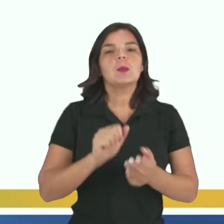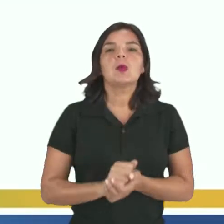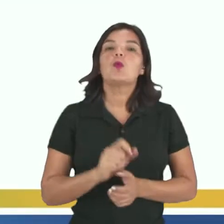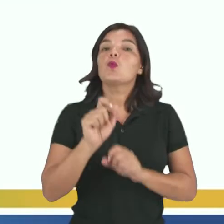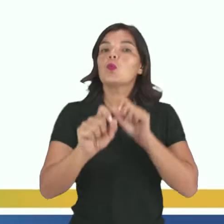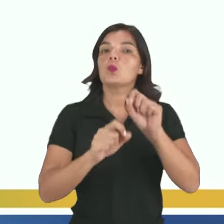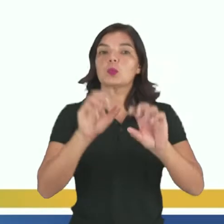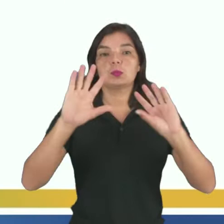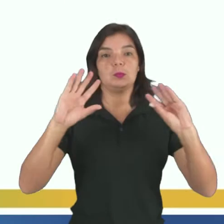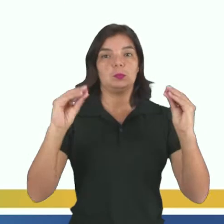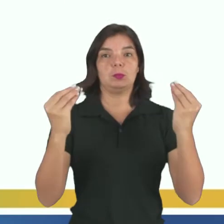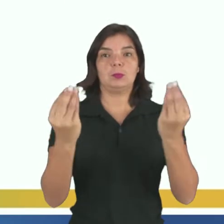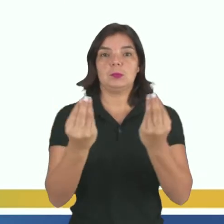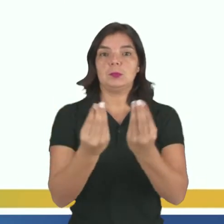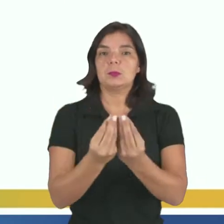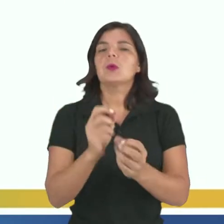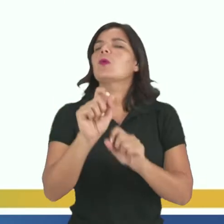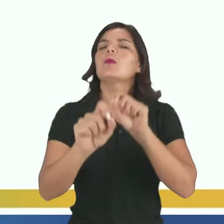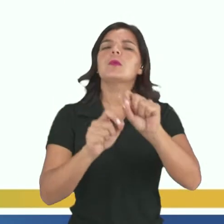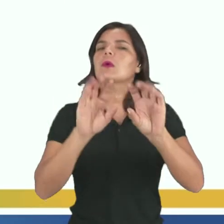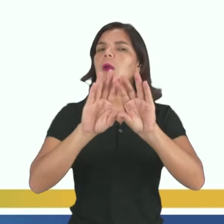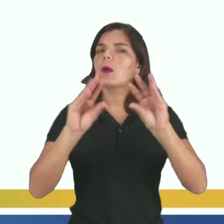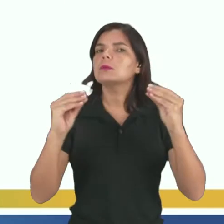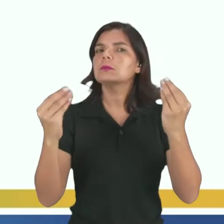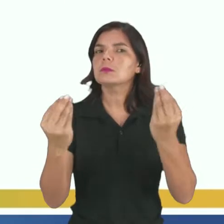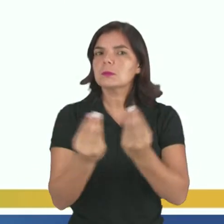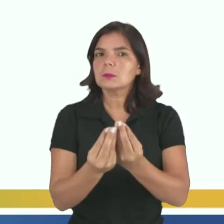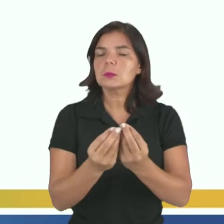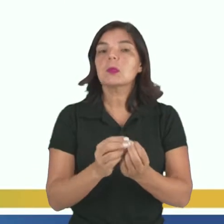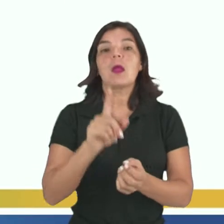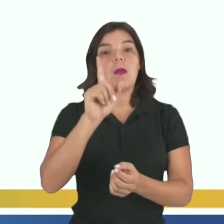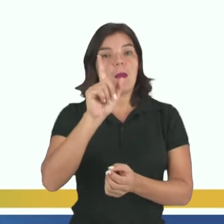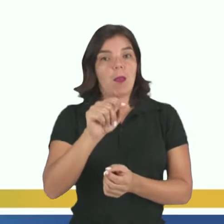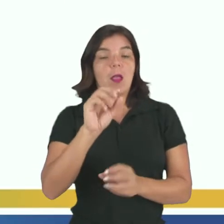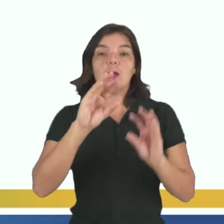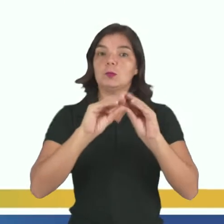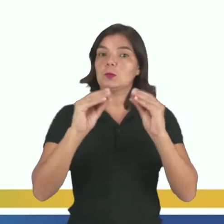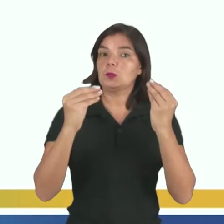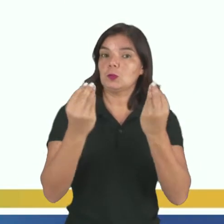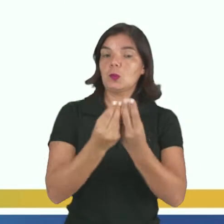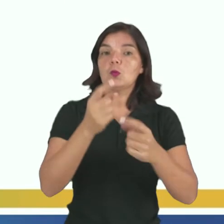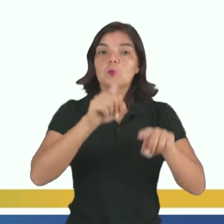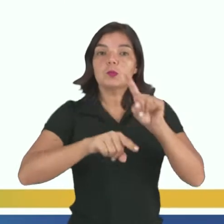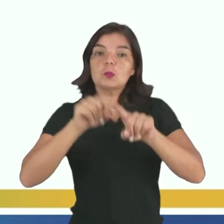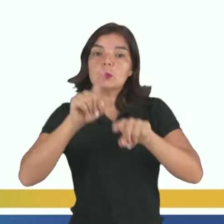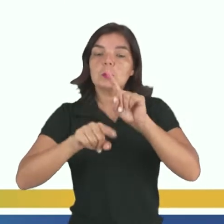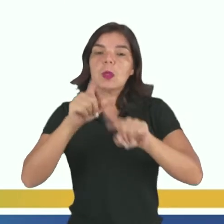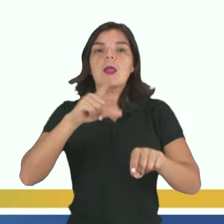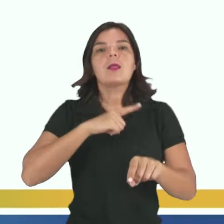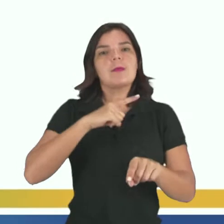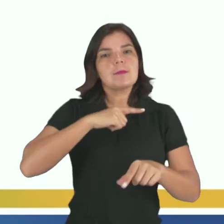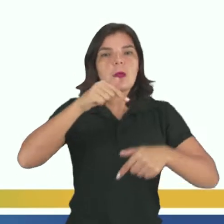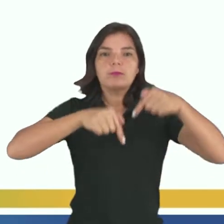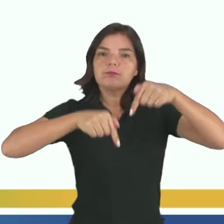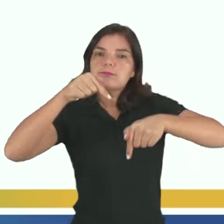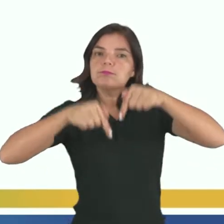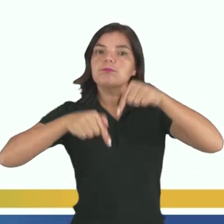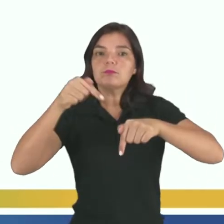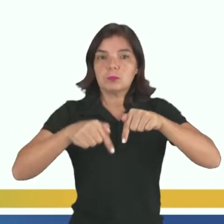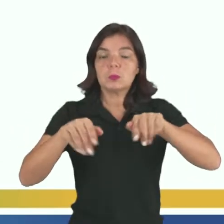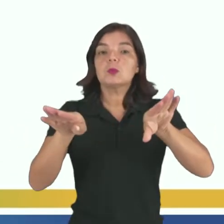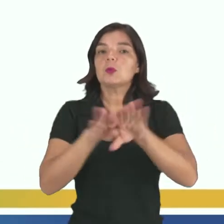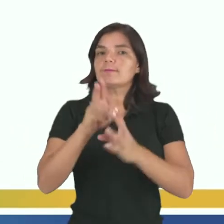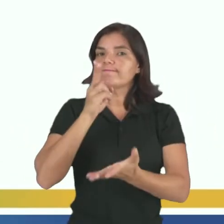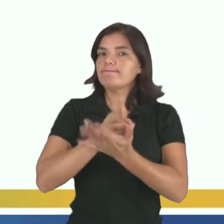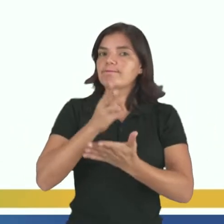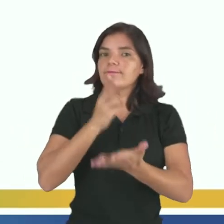que é chamado de substâncias. O que são as substâncias? As substâncias são aqueles materiais que têm uma composição química constante